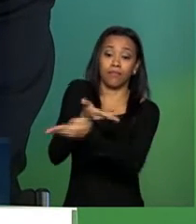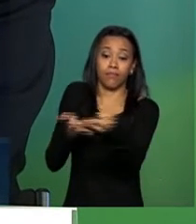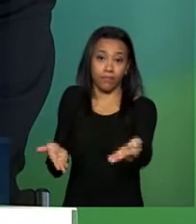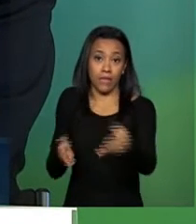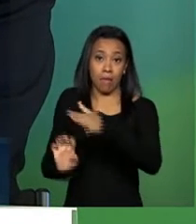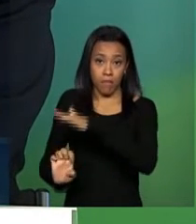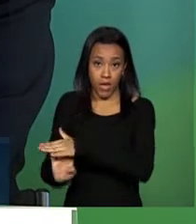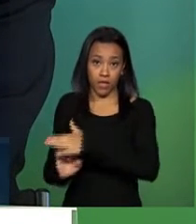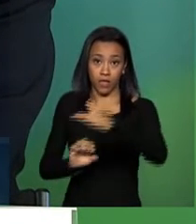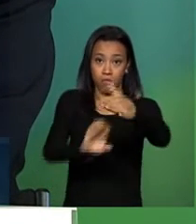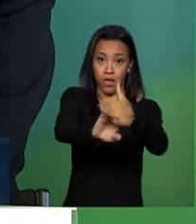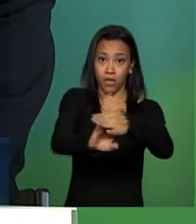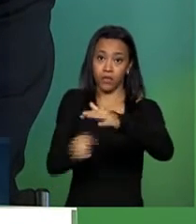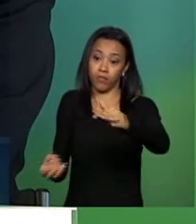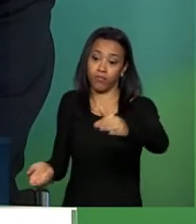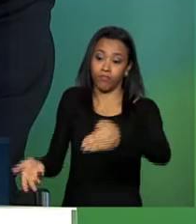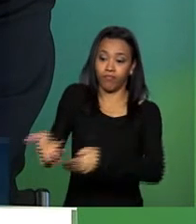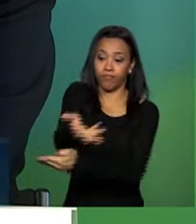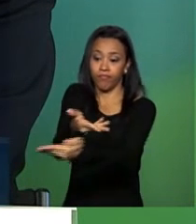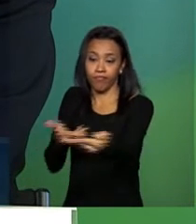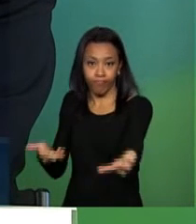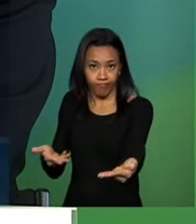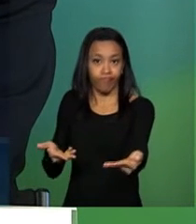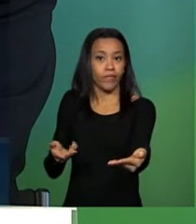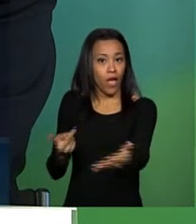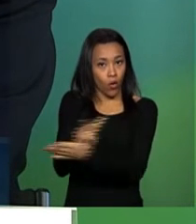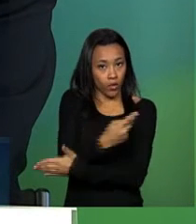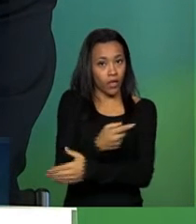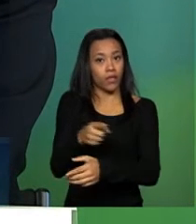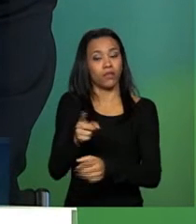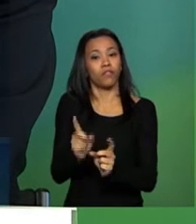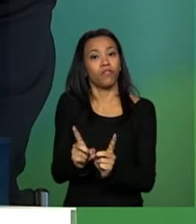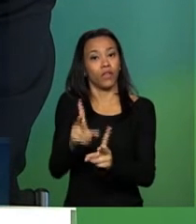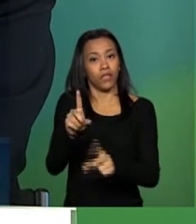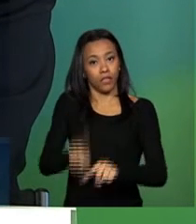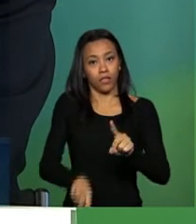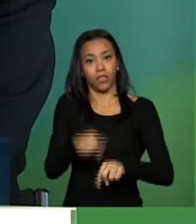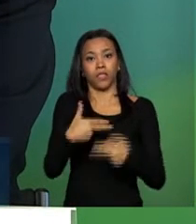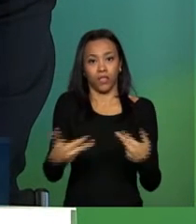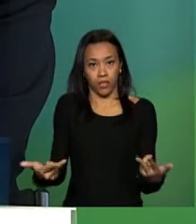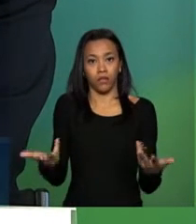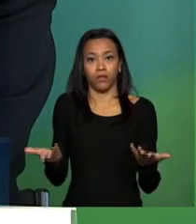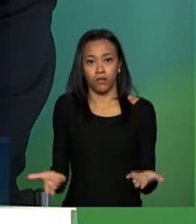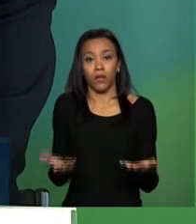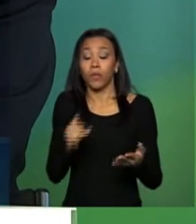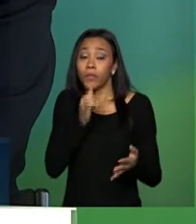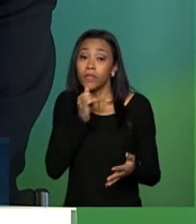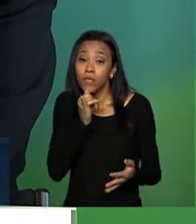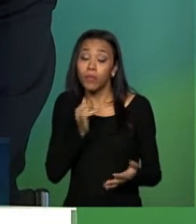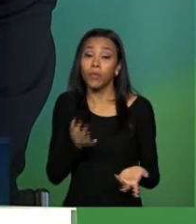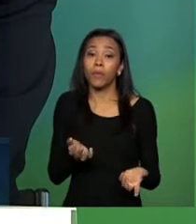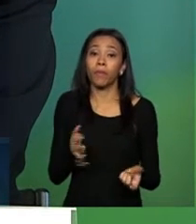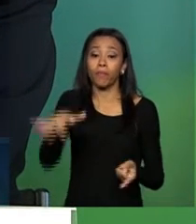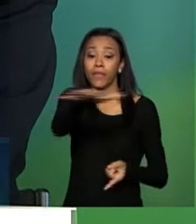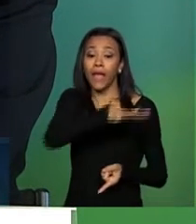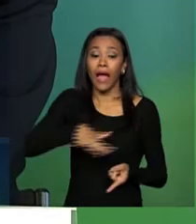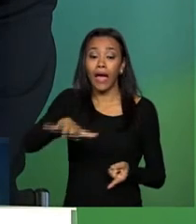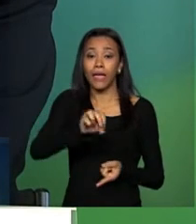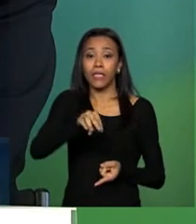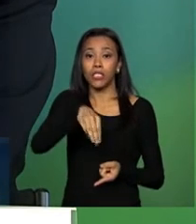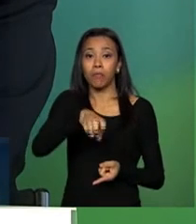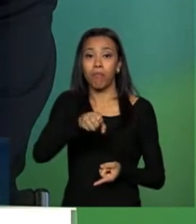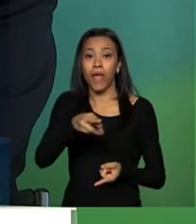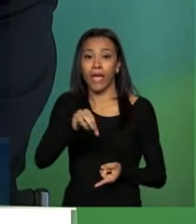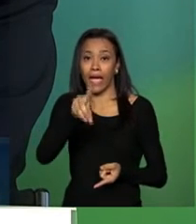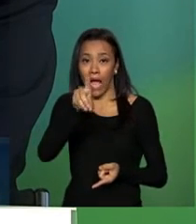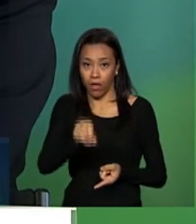intrafirma, esse é um movimento importante que vai acontecer, por exemplo, mercados de empresas que